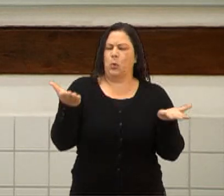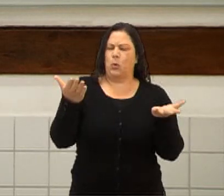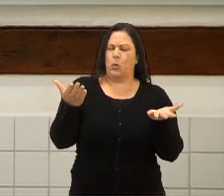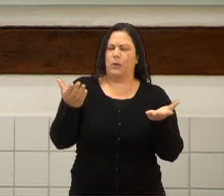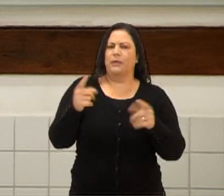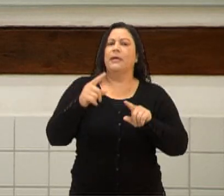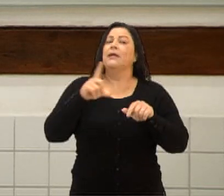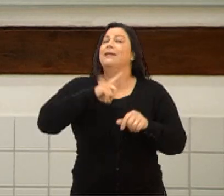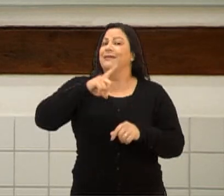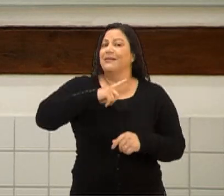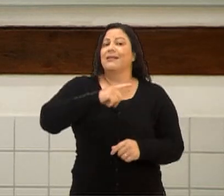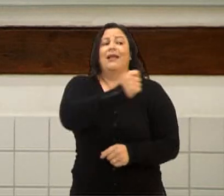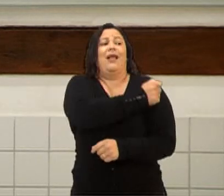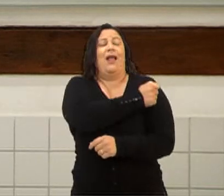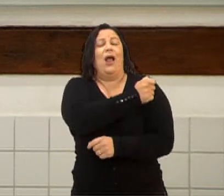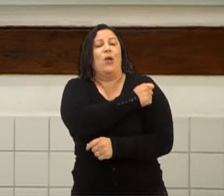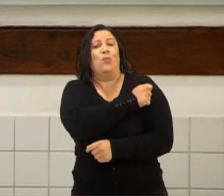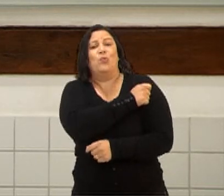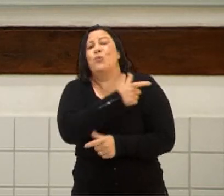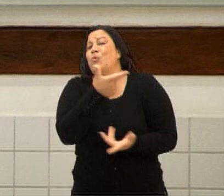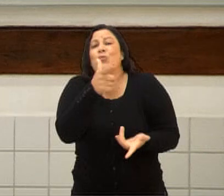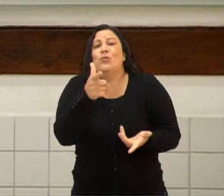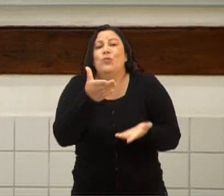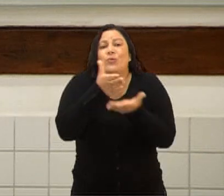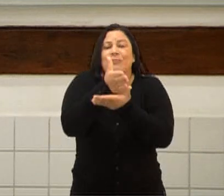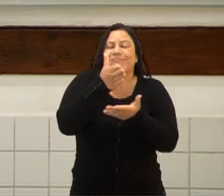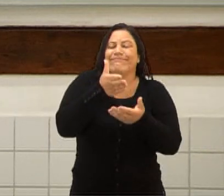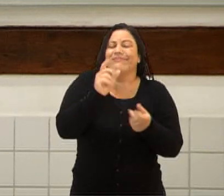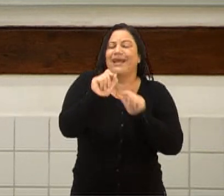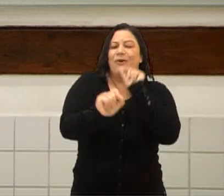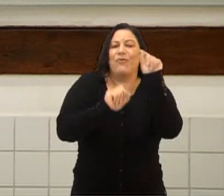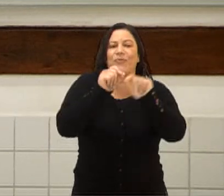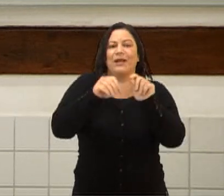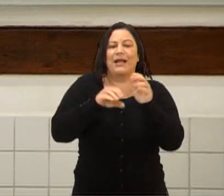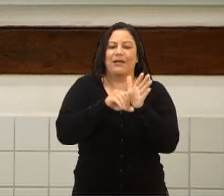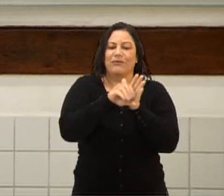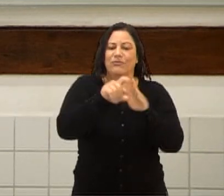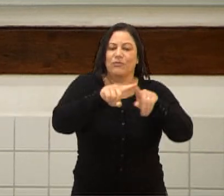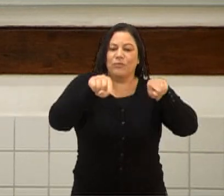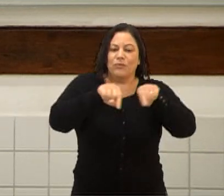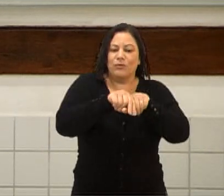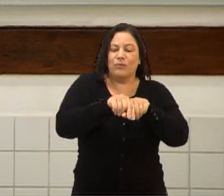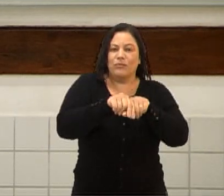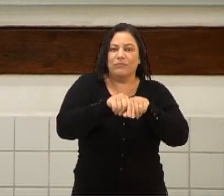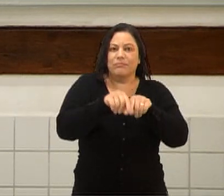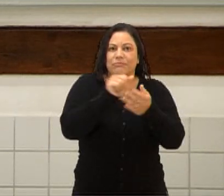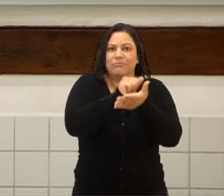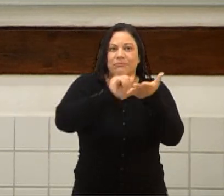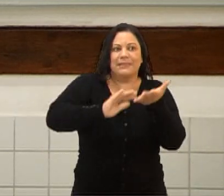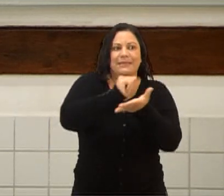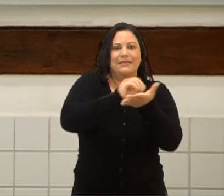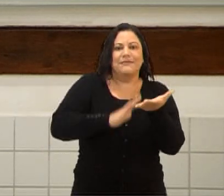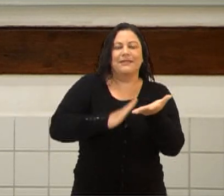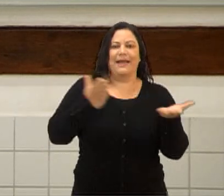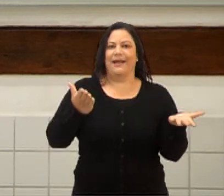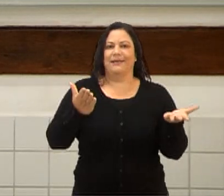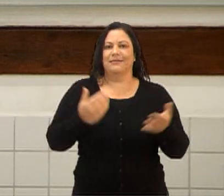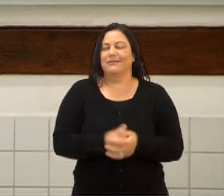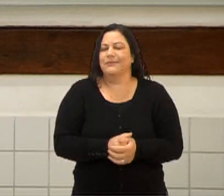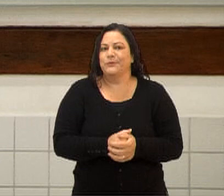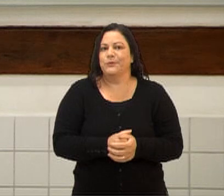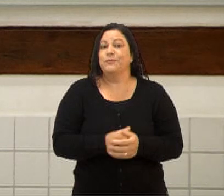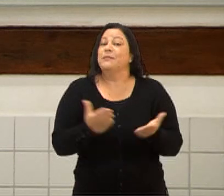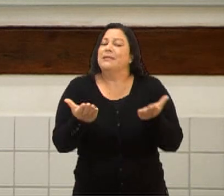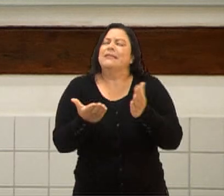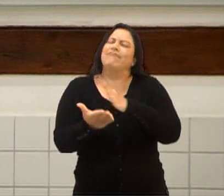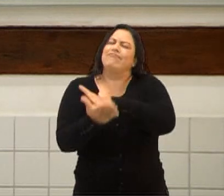meu que não está entrando no class, tem aluno meu que não está fazendo atividade, está perdendo o prazo. Me ajuda. Então eu estou aqui, em